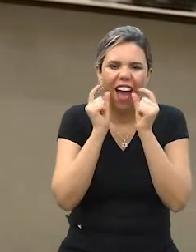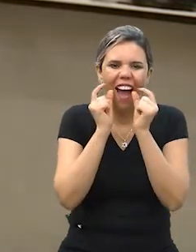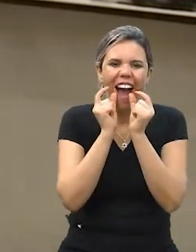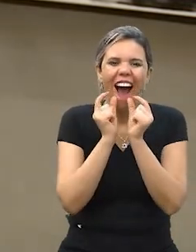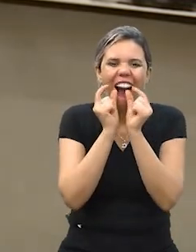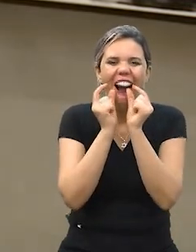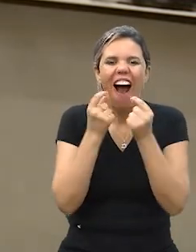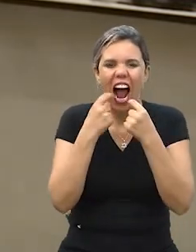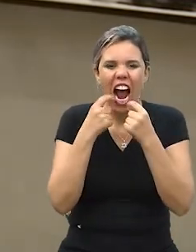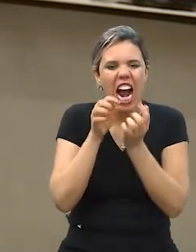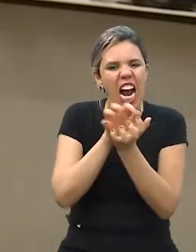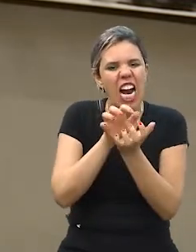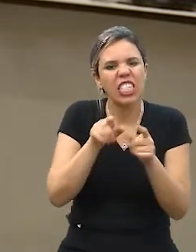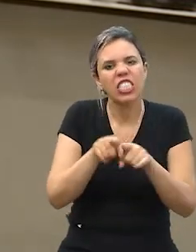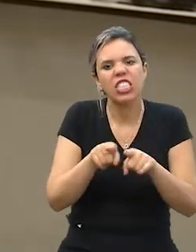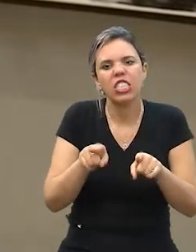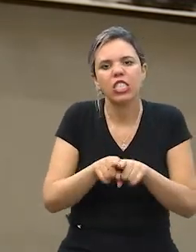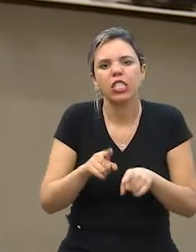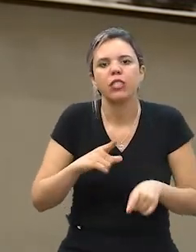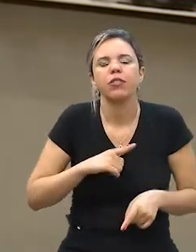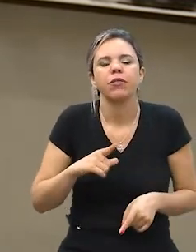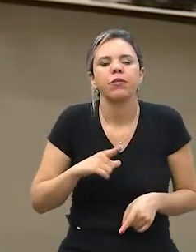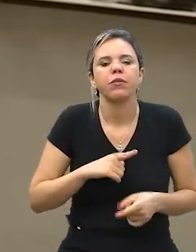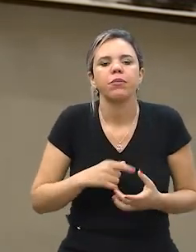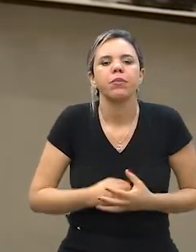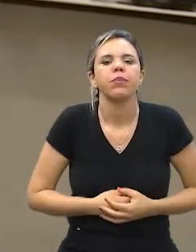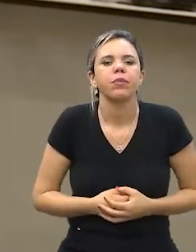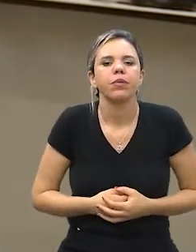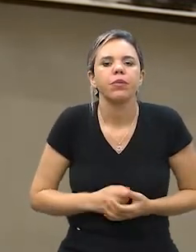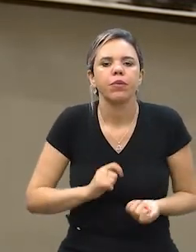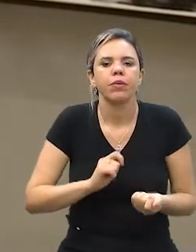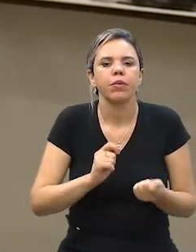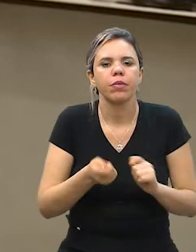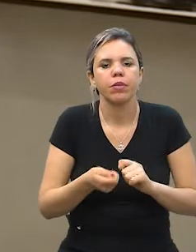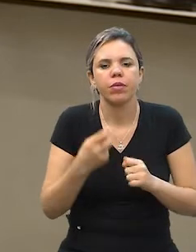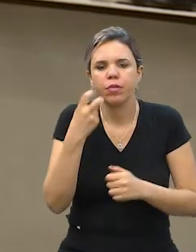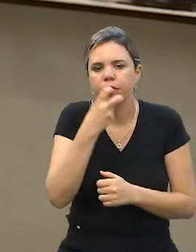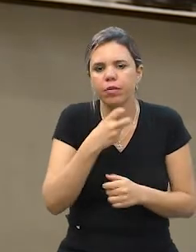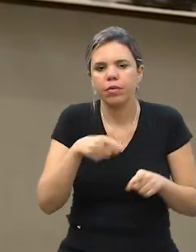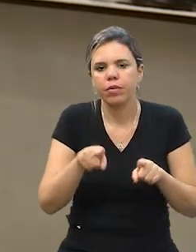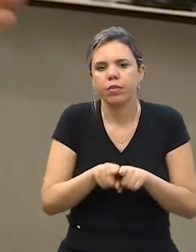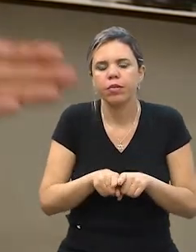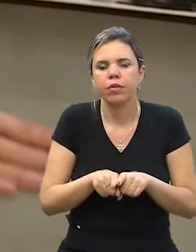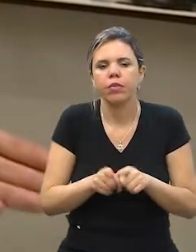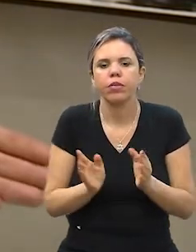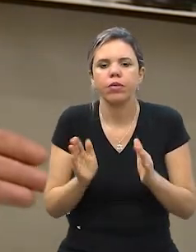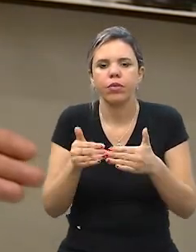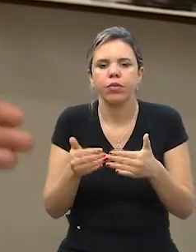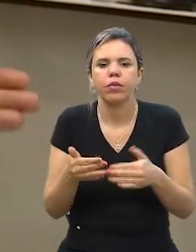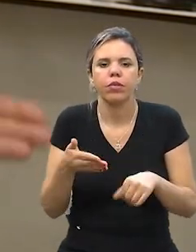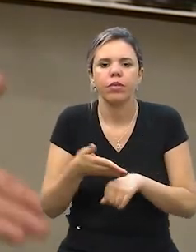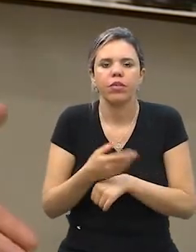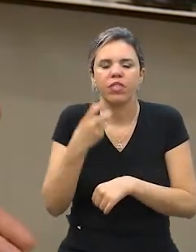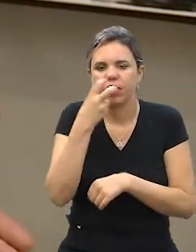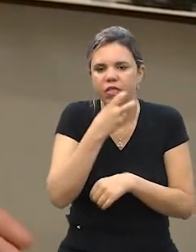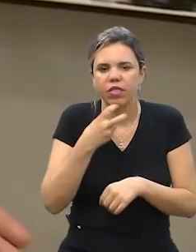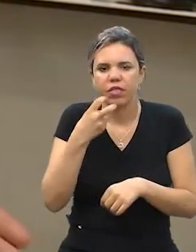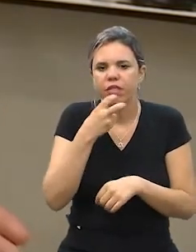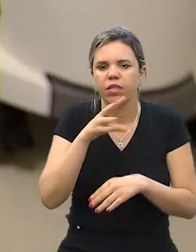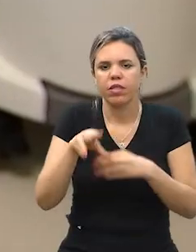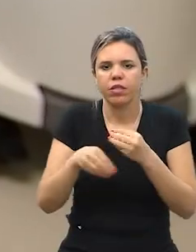também. Existem os reabilitadores orais, que são mais voltados à parte cirúrgica, como